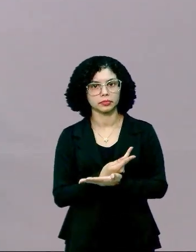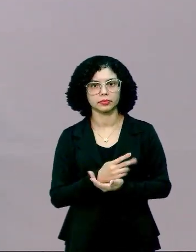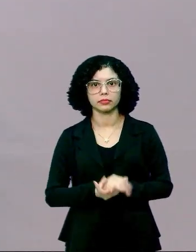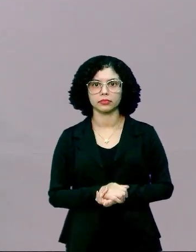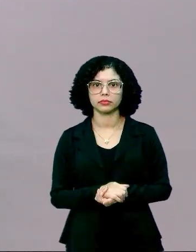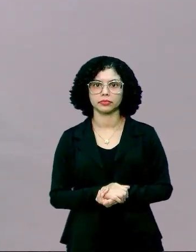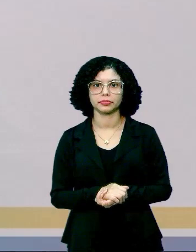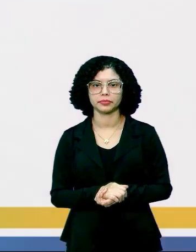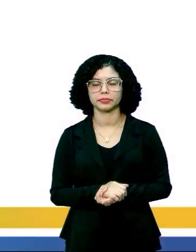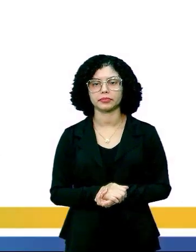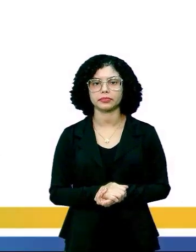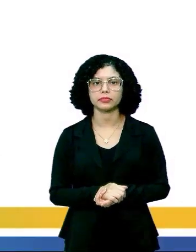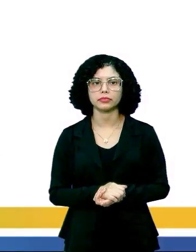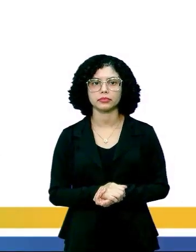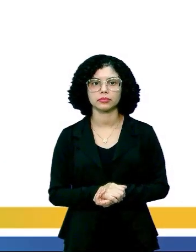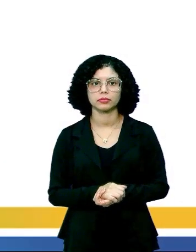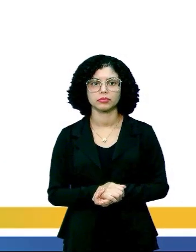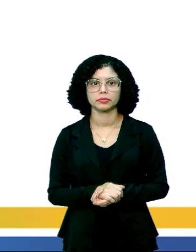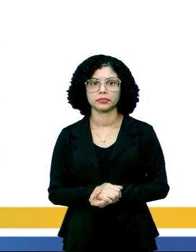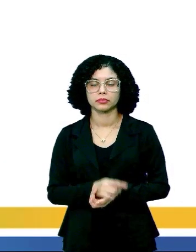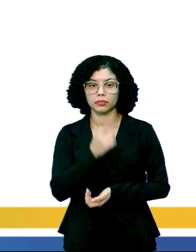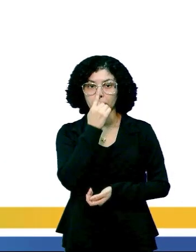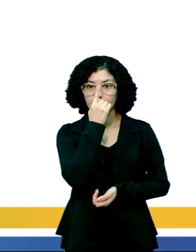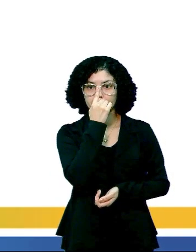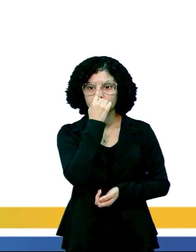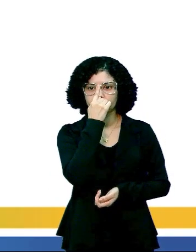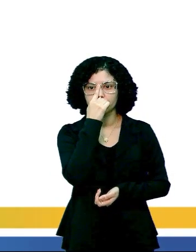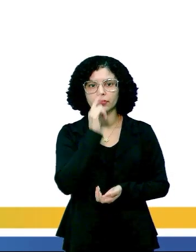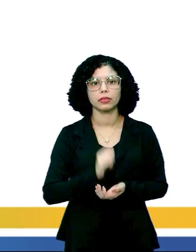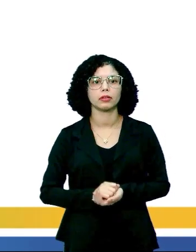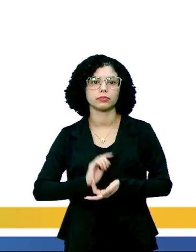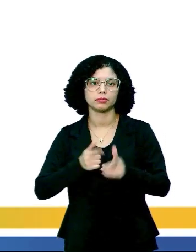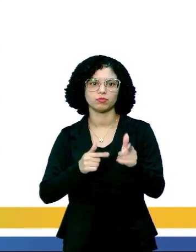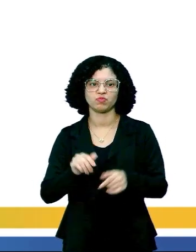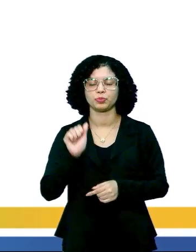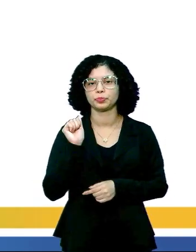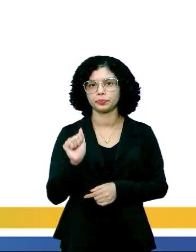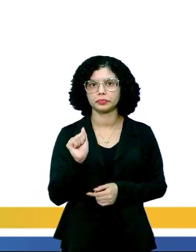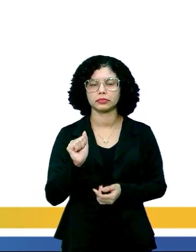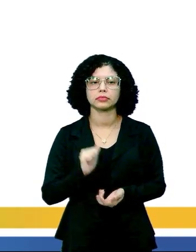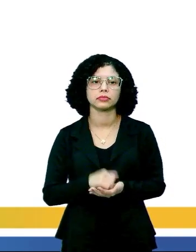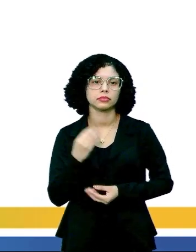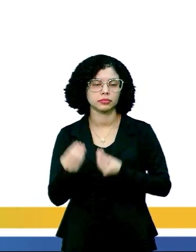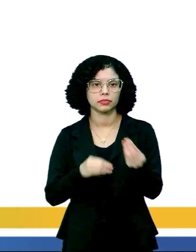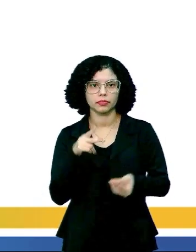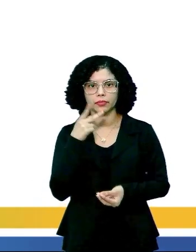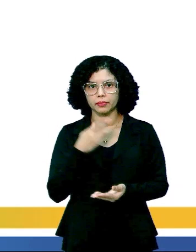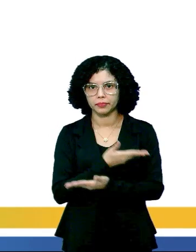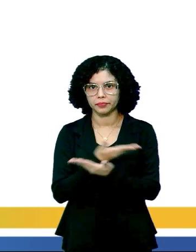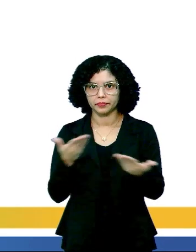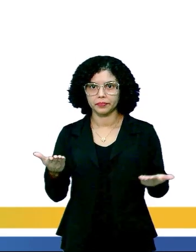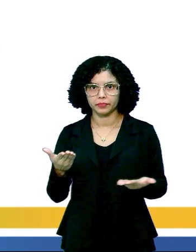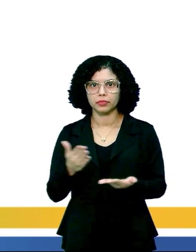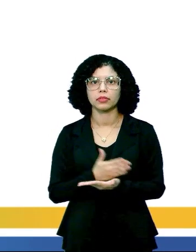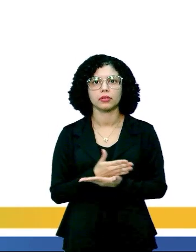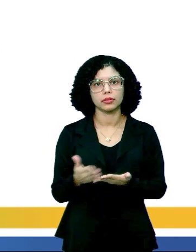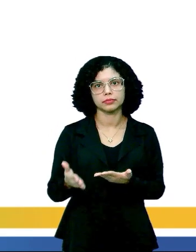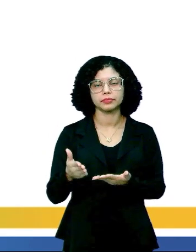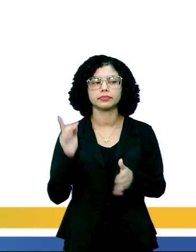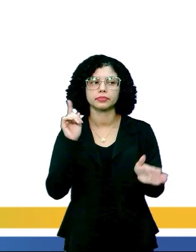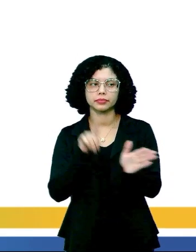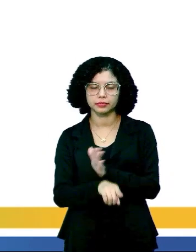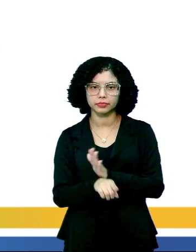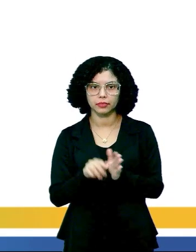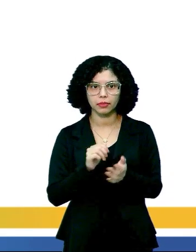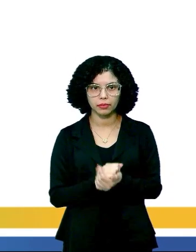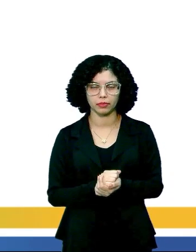vai ser a nossa resposta. Então, sobrou somente a letra A, como eu falei para vocês no início da questão, que ela está